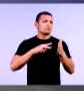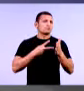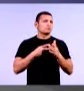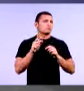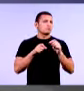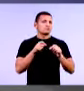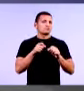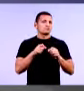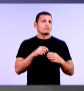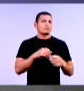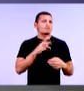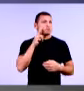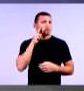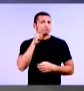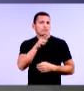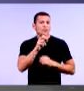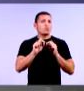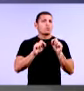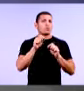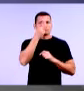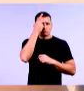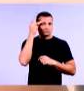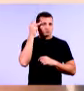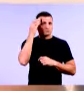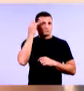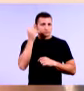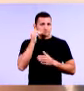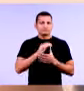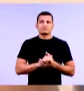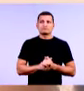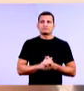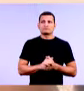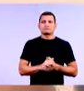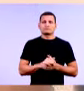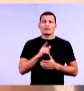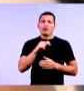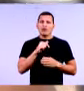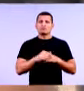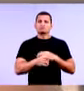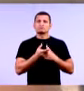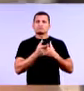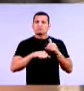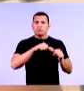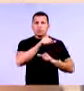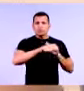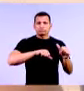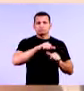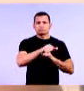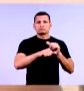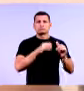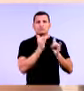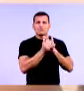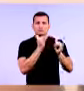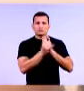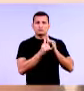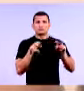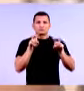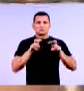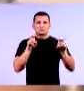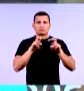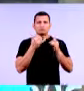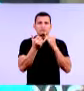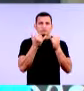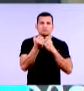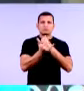Acompanhe agora o que as pessoas pensam sobre o assunto. São troca de informações de computadores, algo similares a com a